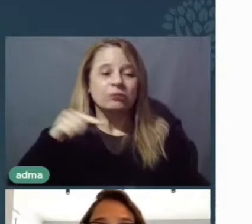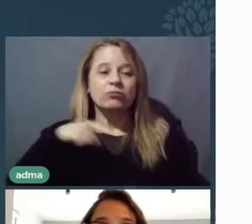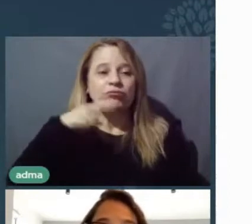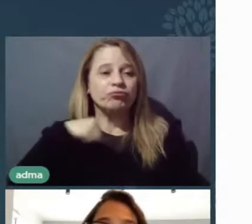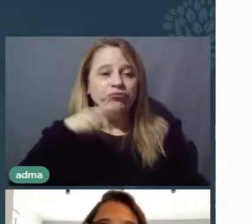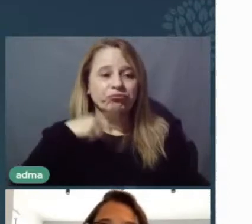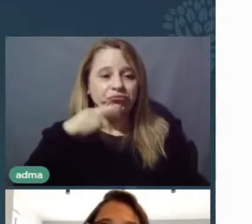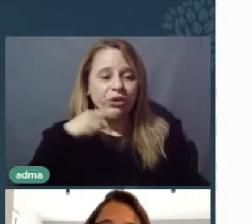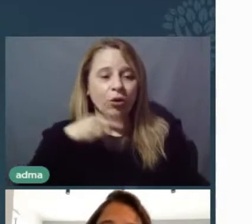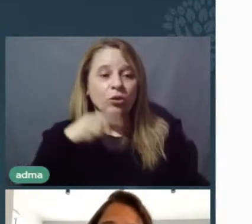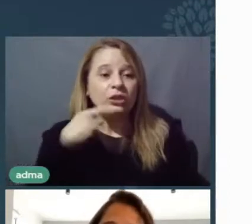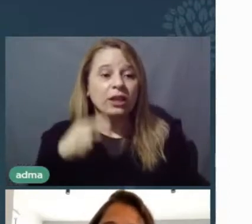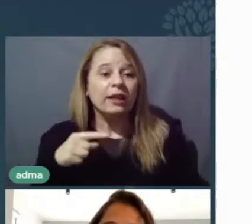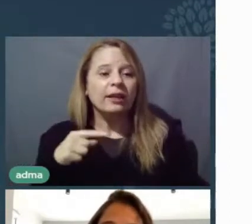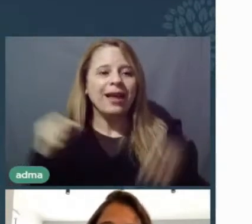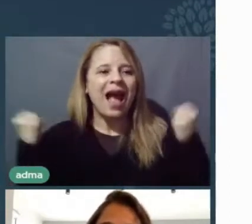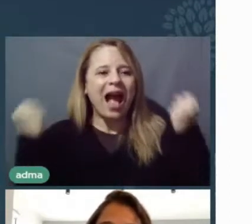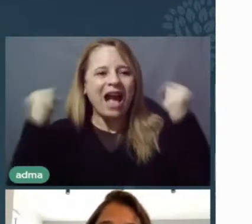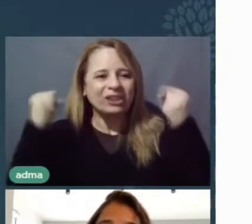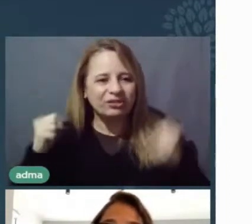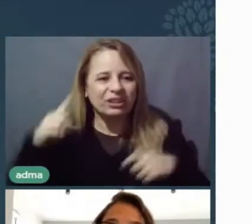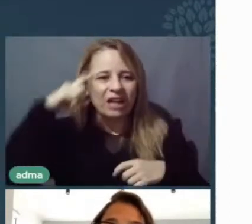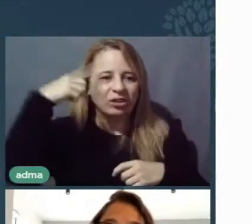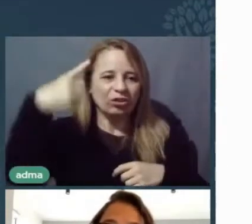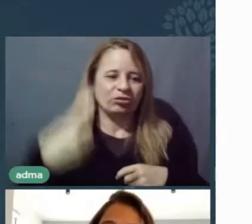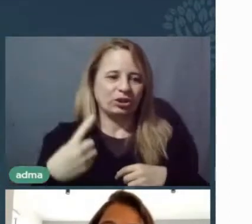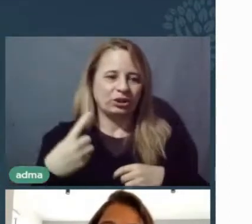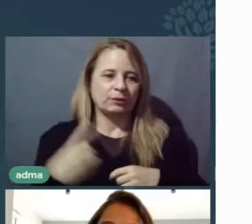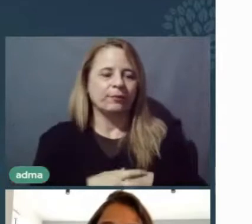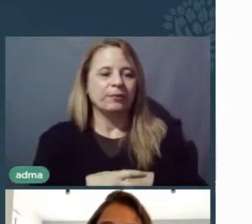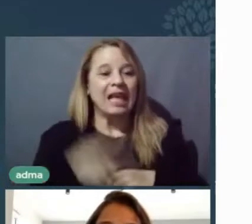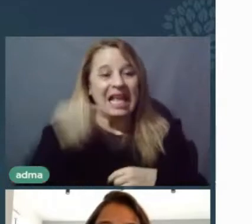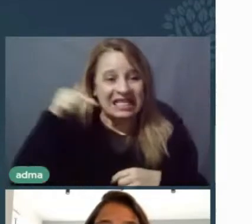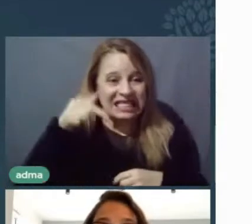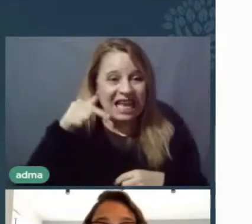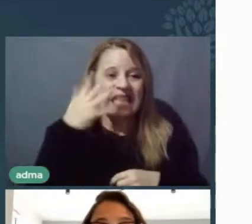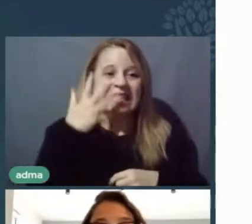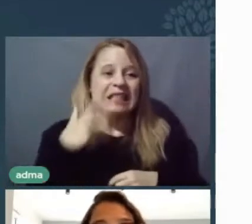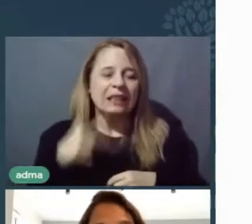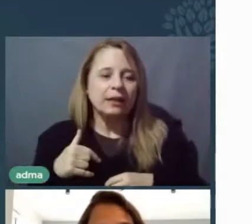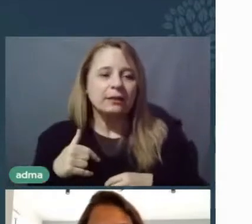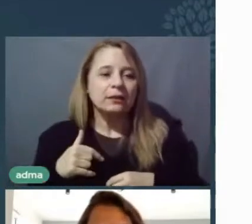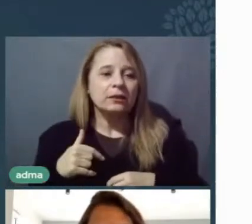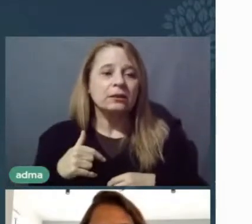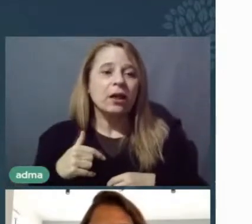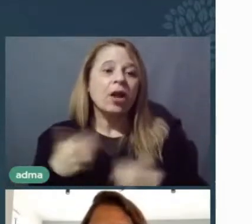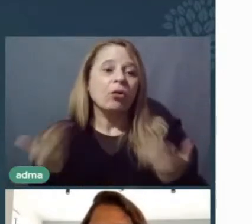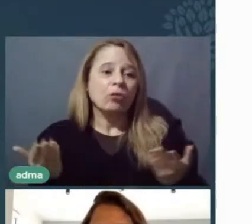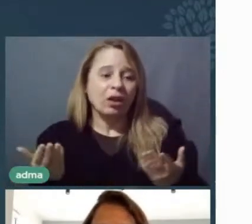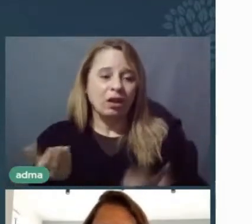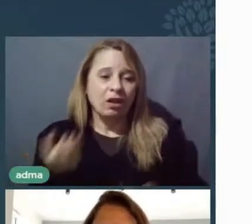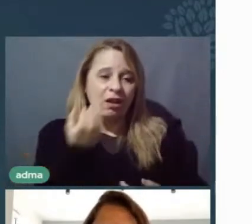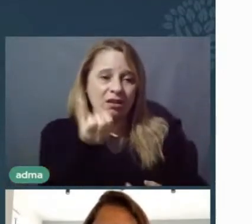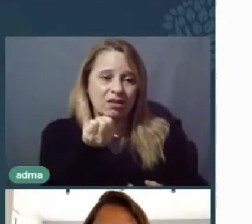mínima de atividade física diária, ou seja, 7 crianças estão fazendo menos do que 60